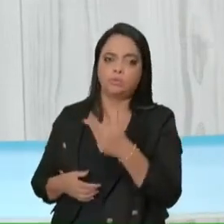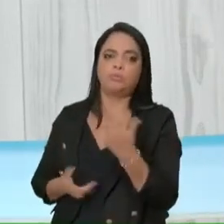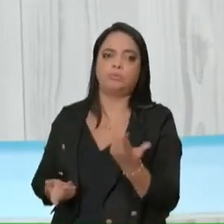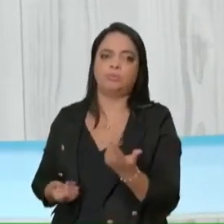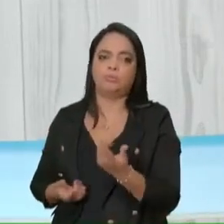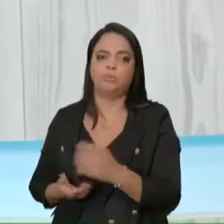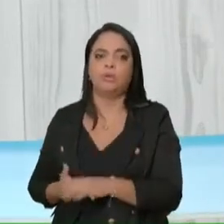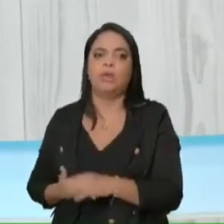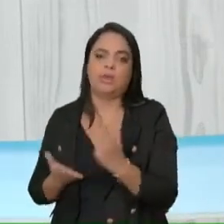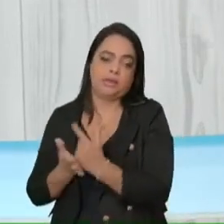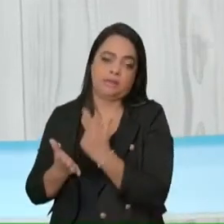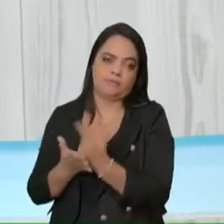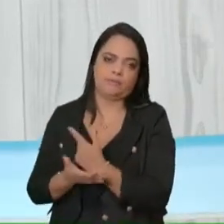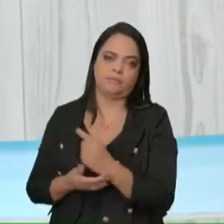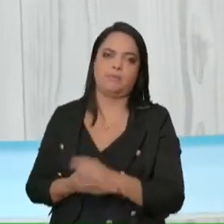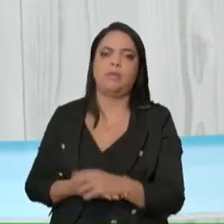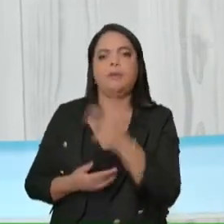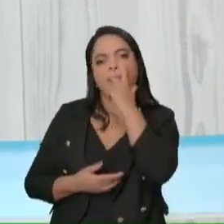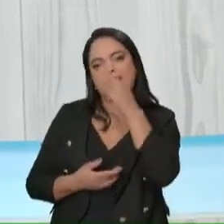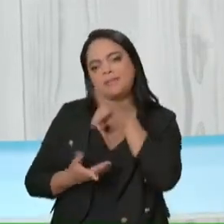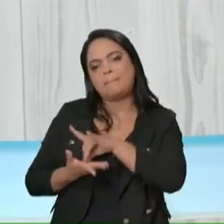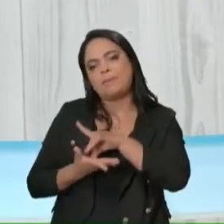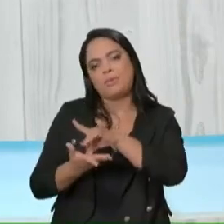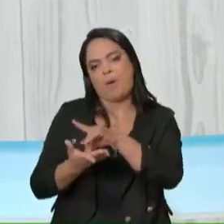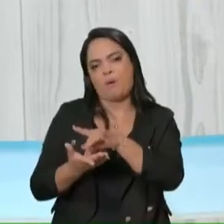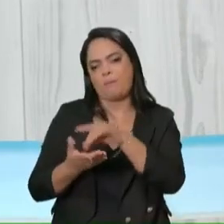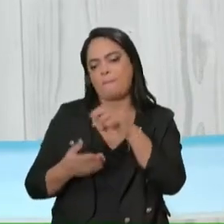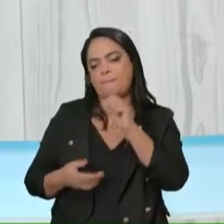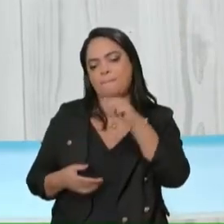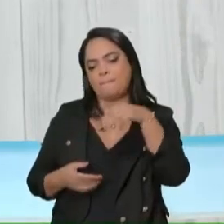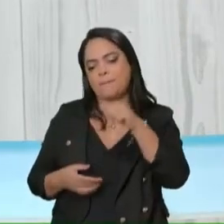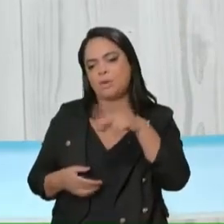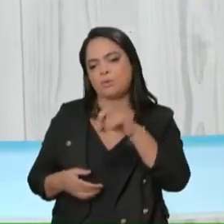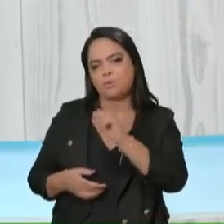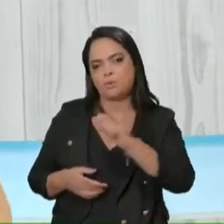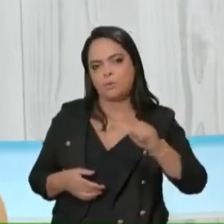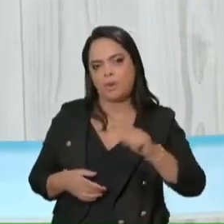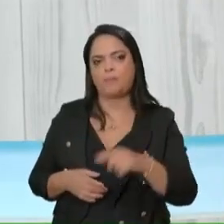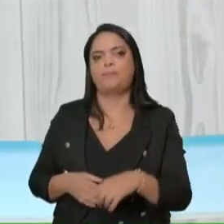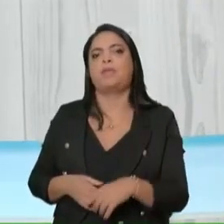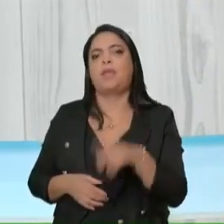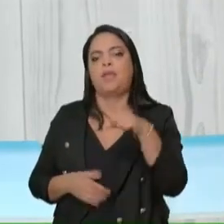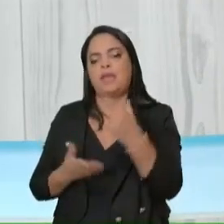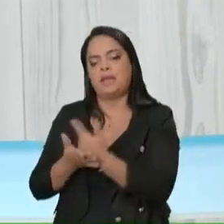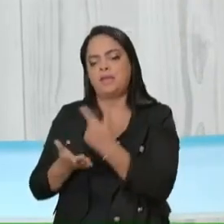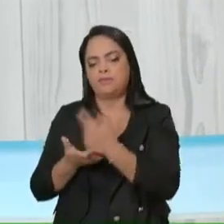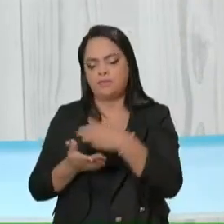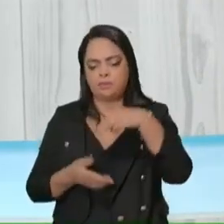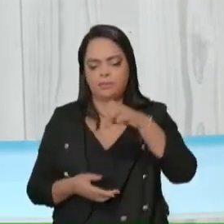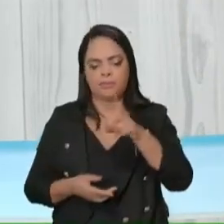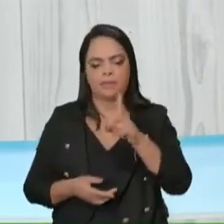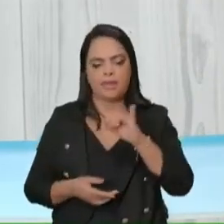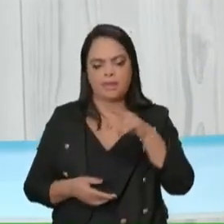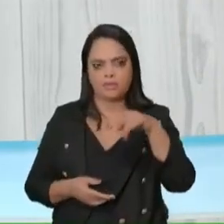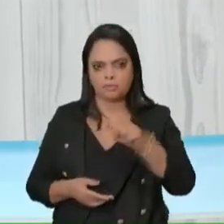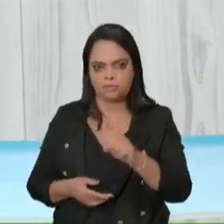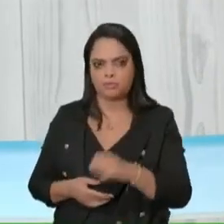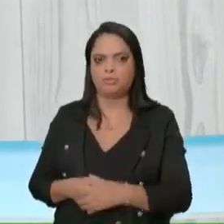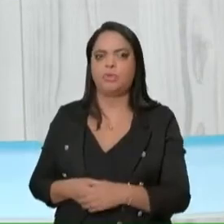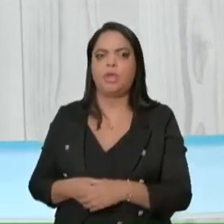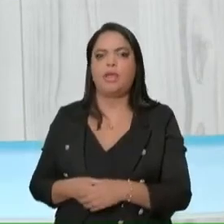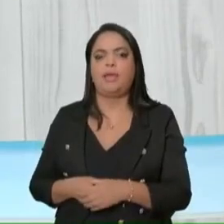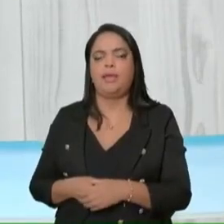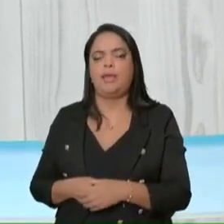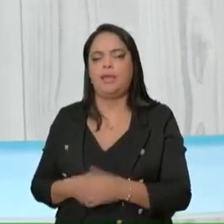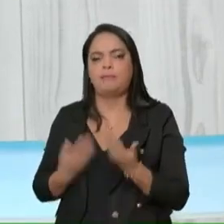né, inicialmente como um manual de formação mediúnica, e na sequência o Livro dos Médiuns, orientando toda essa prática mediúnica, lançado